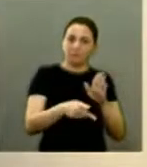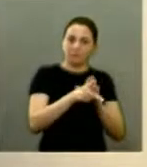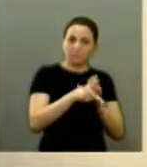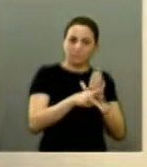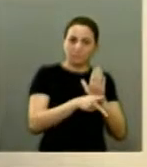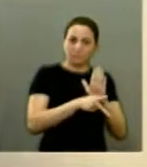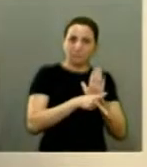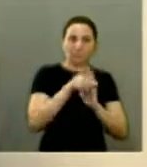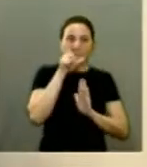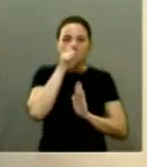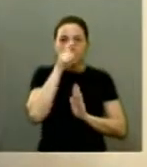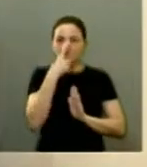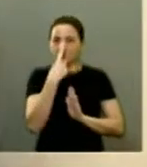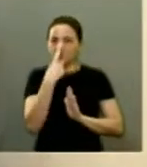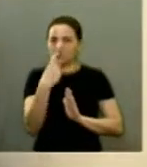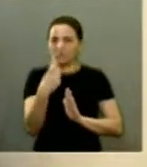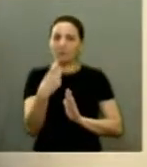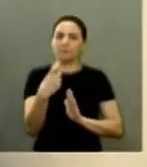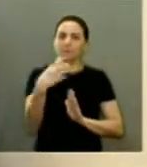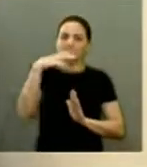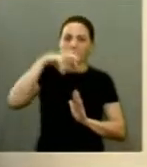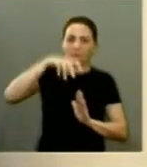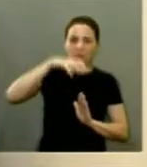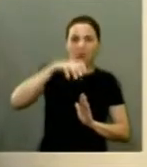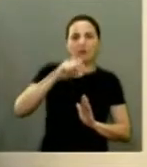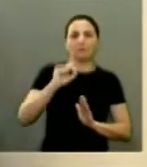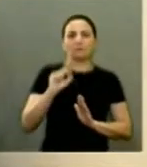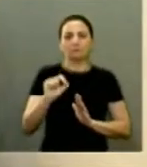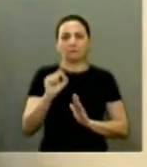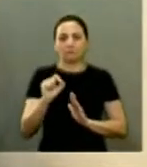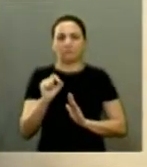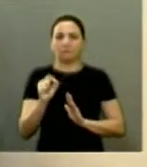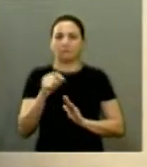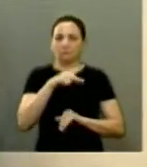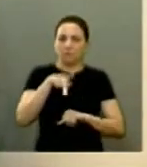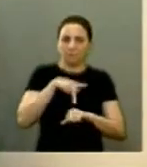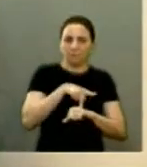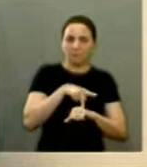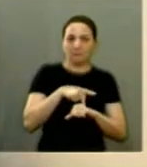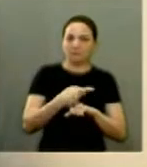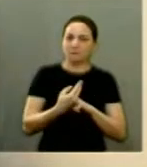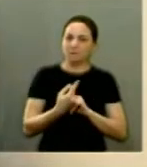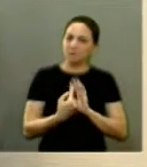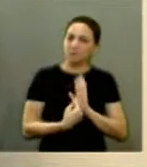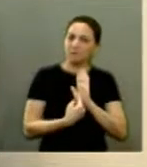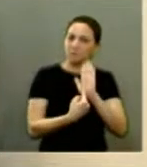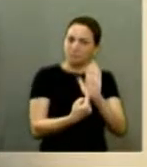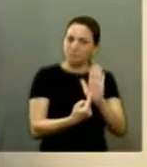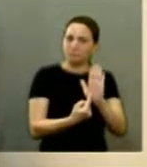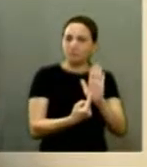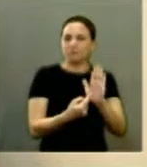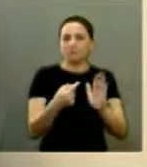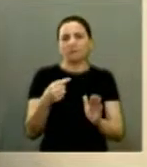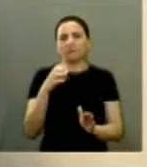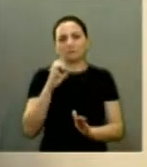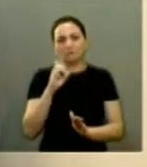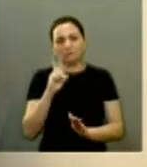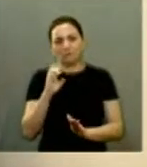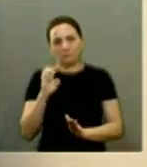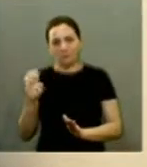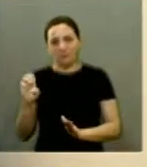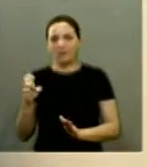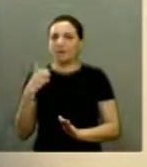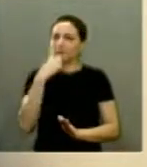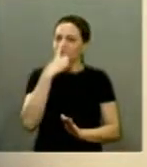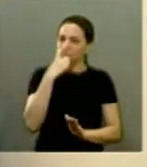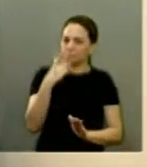de saneamento, projeto nacional de saneamento, referência à água do DAE, ao esgoto.